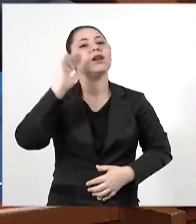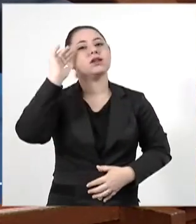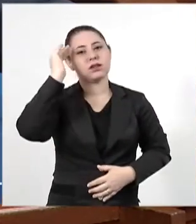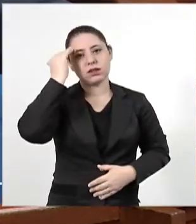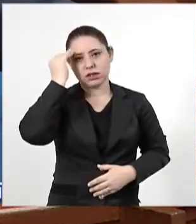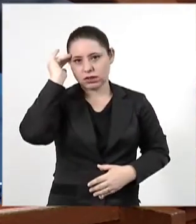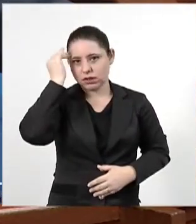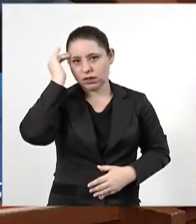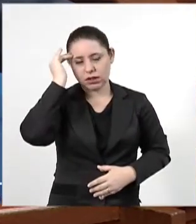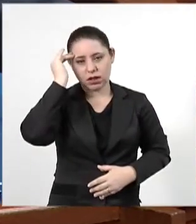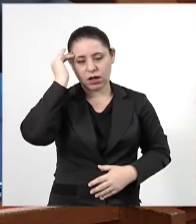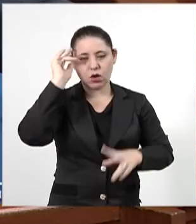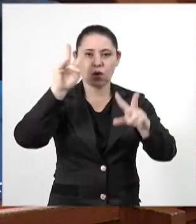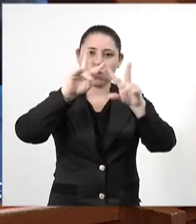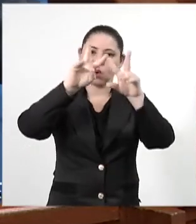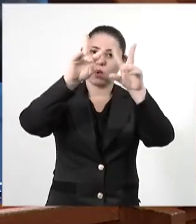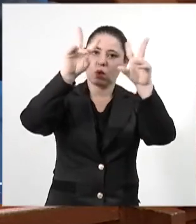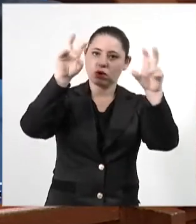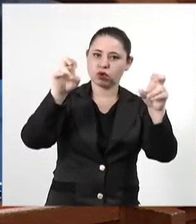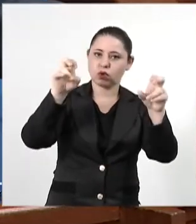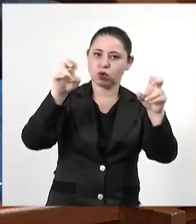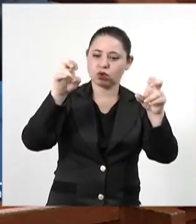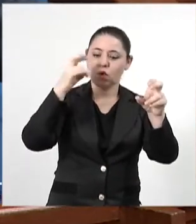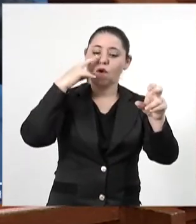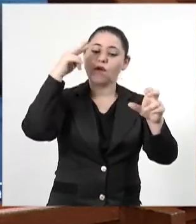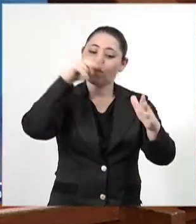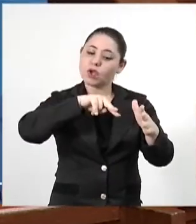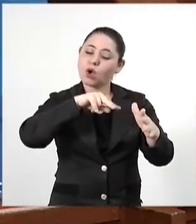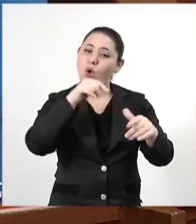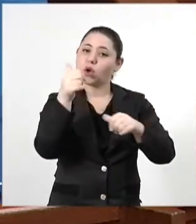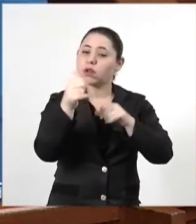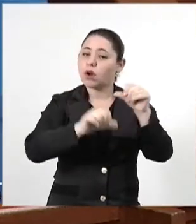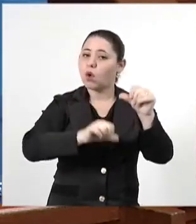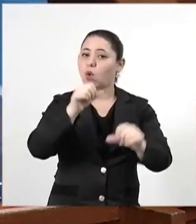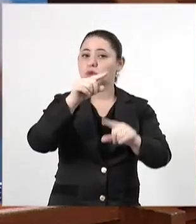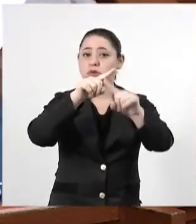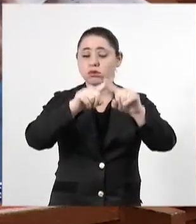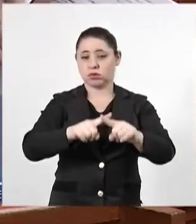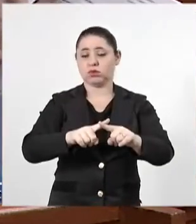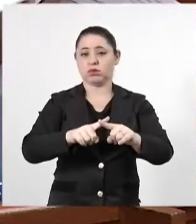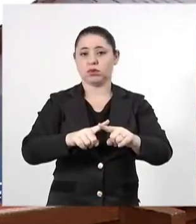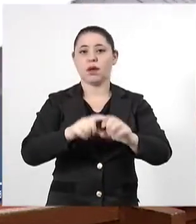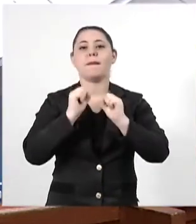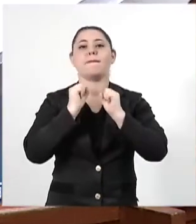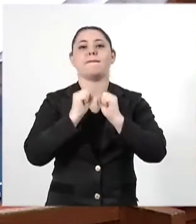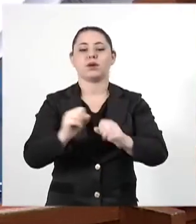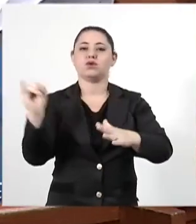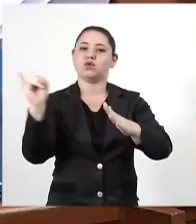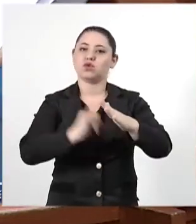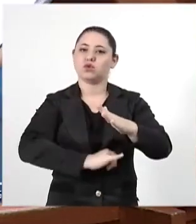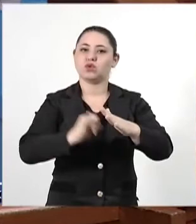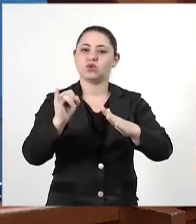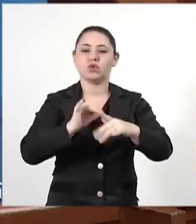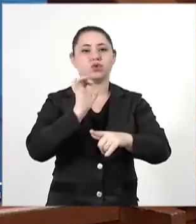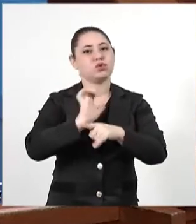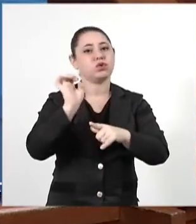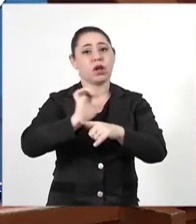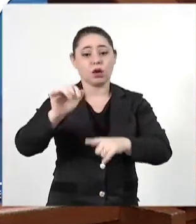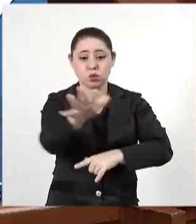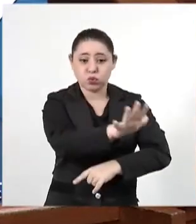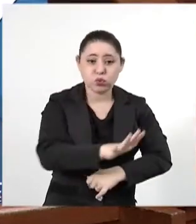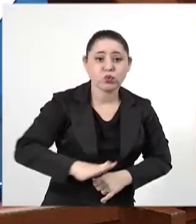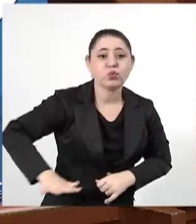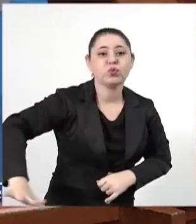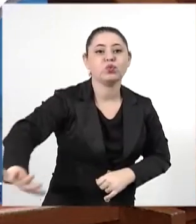compreender esse assunto, rever essa situação e possibilitar que instituições do Estado